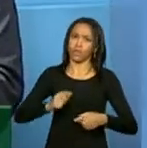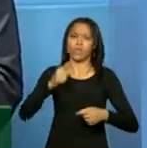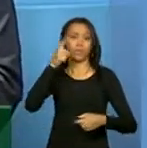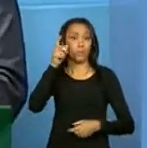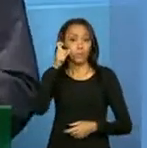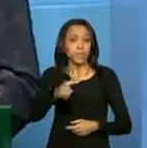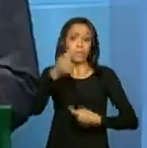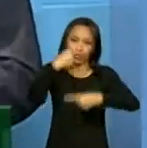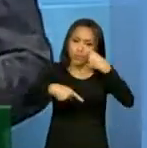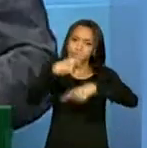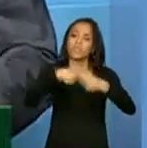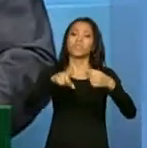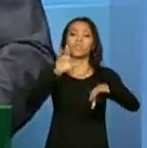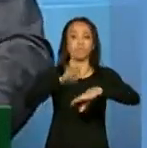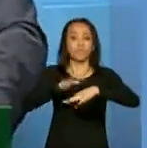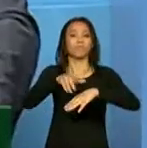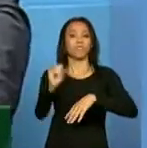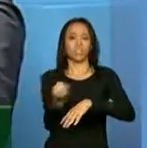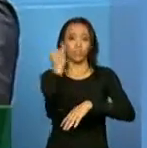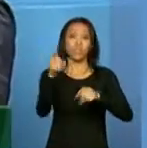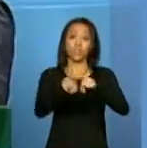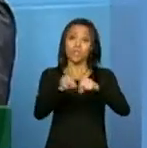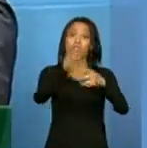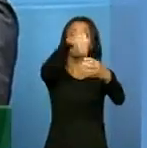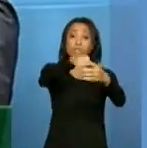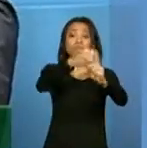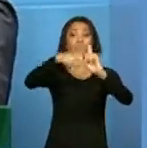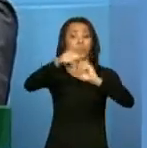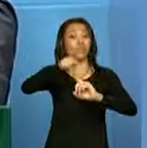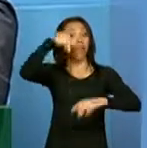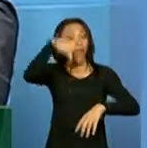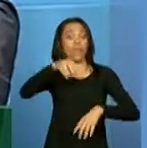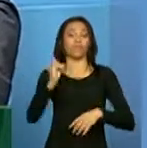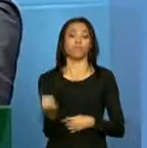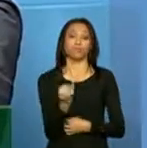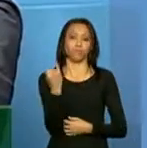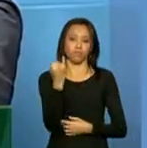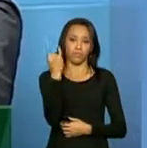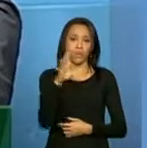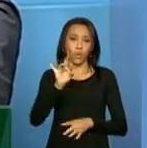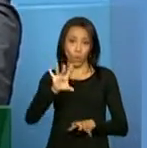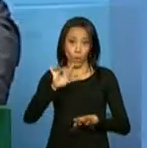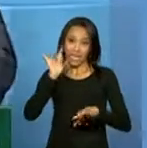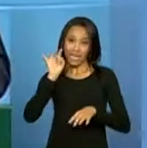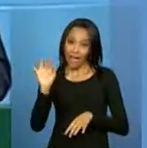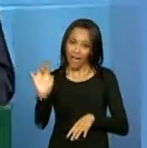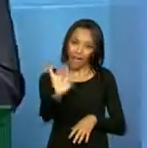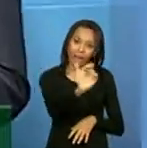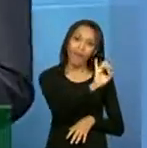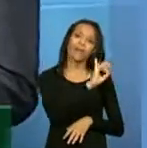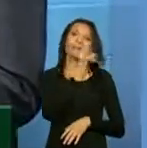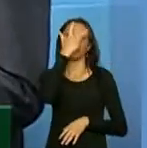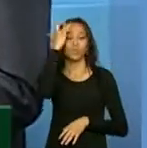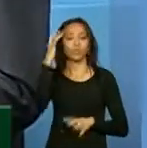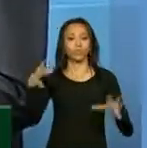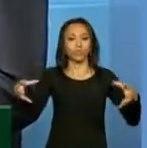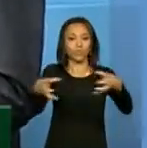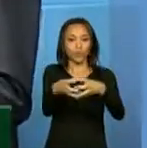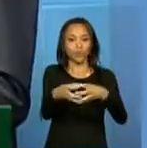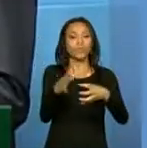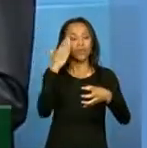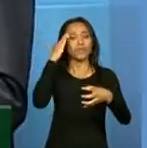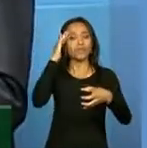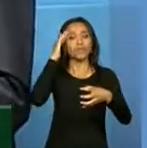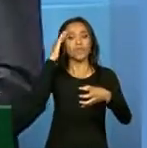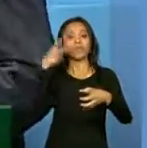os outros atores da sociedade, que agora cada um desses atores entende melhor as suas